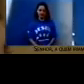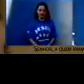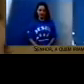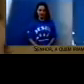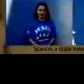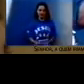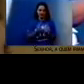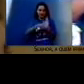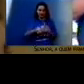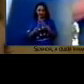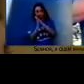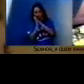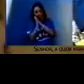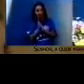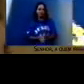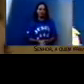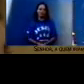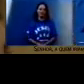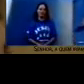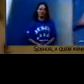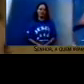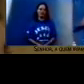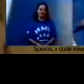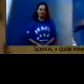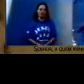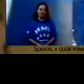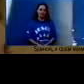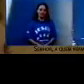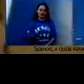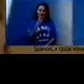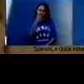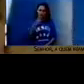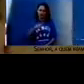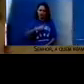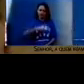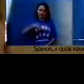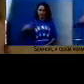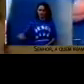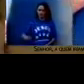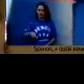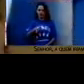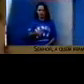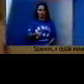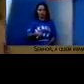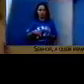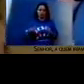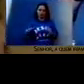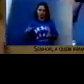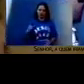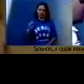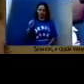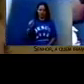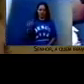hein? E a hora que você for quase dormindo, começa o negócio a mexer, você acha que é um pernilongo, e quando vem é um